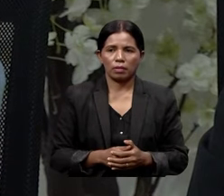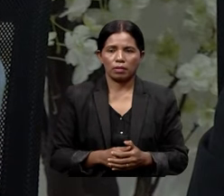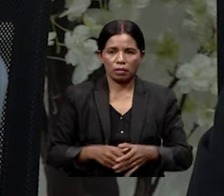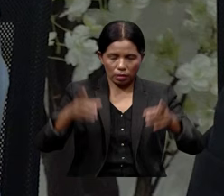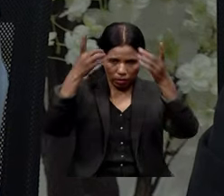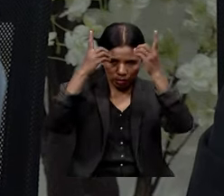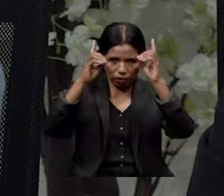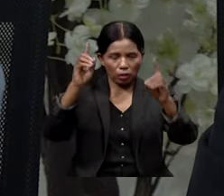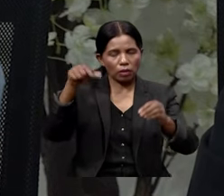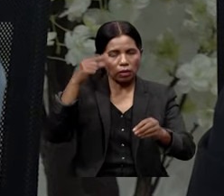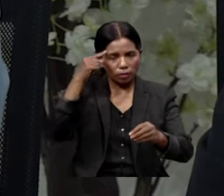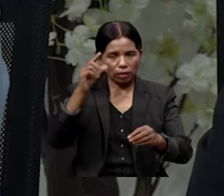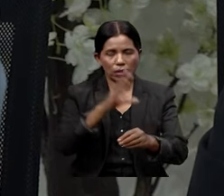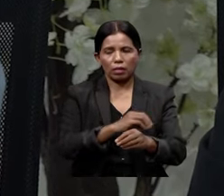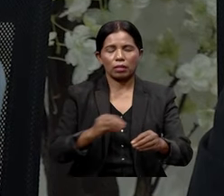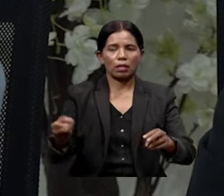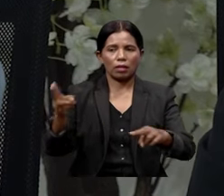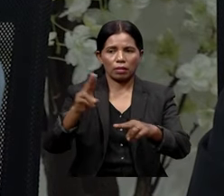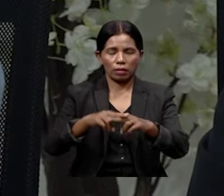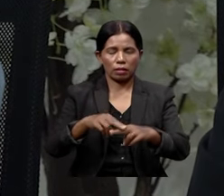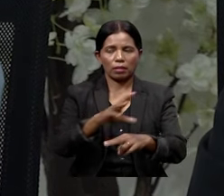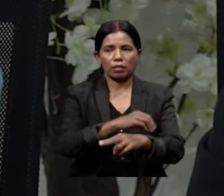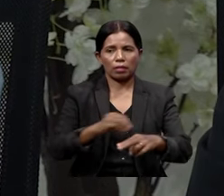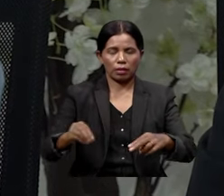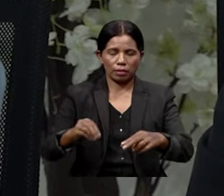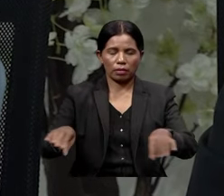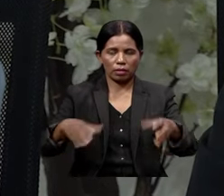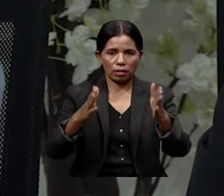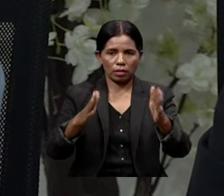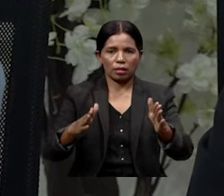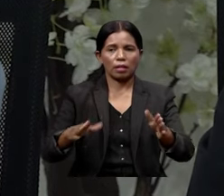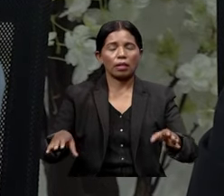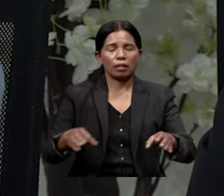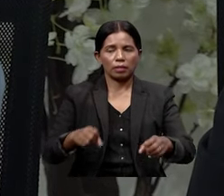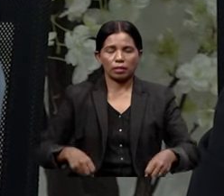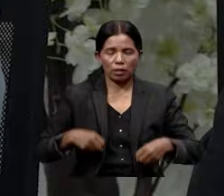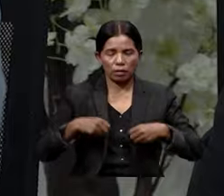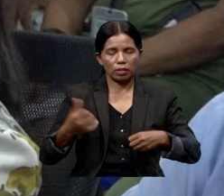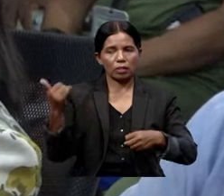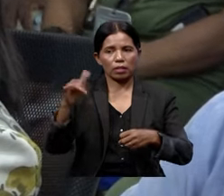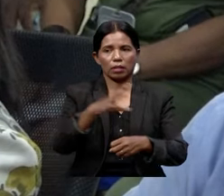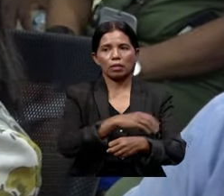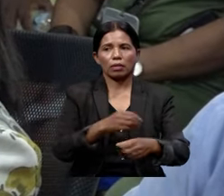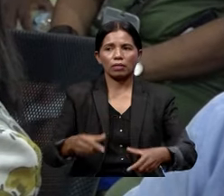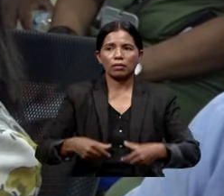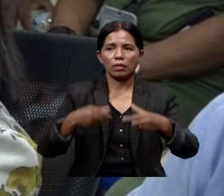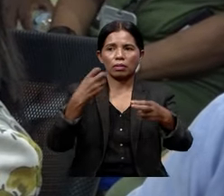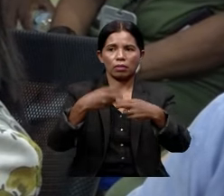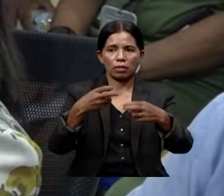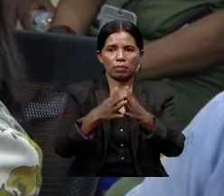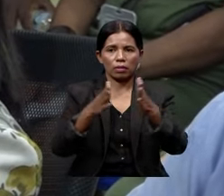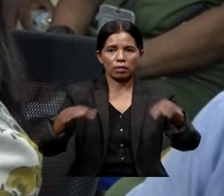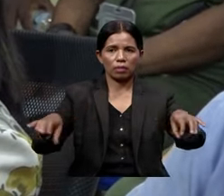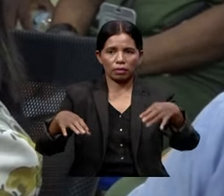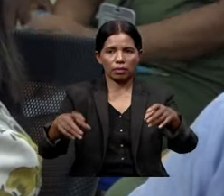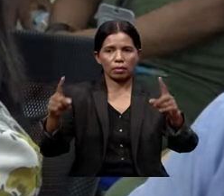decisão um governo ia tu lá estende contrato para profissional a saúde sira em momento neba e nebe que foi impacto ba prestação de